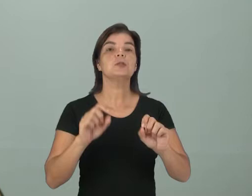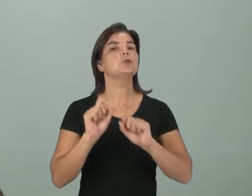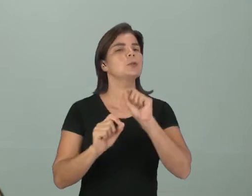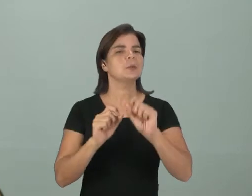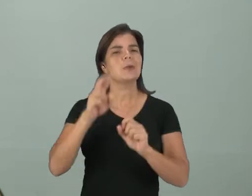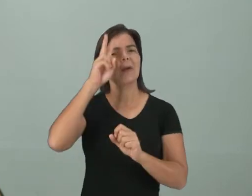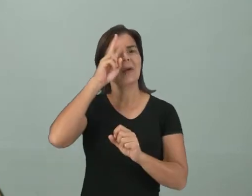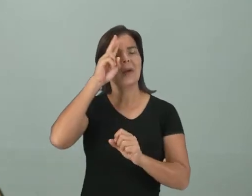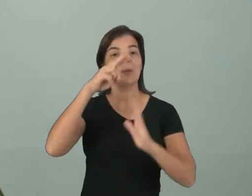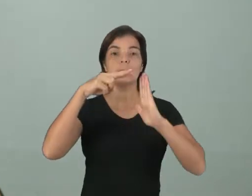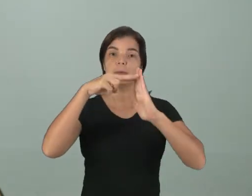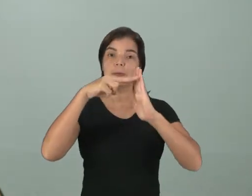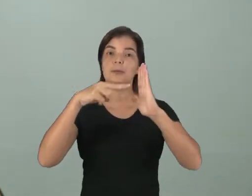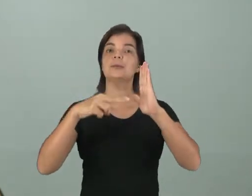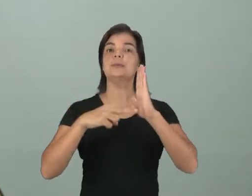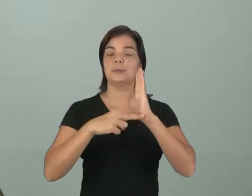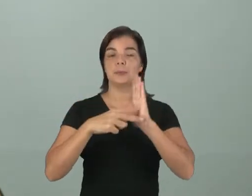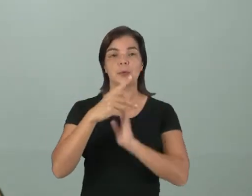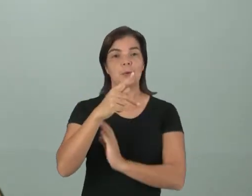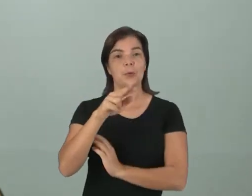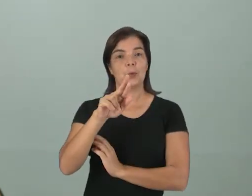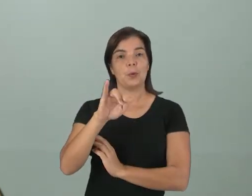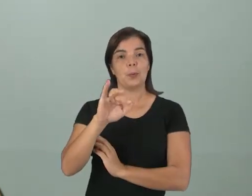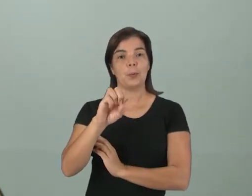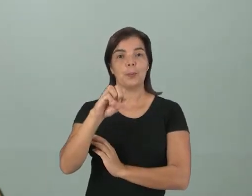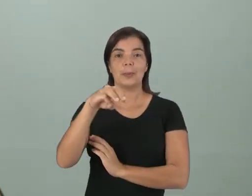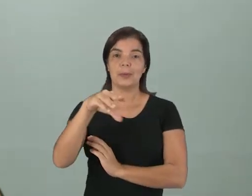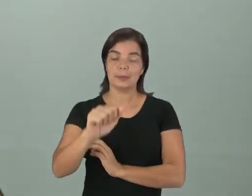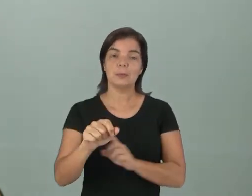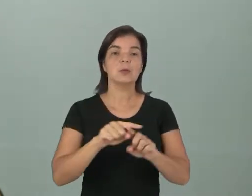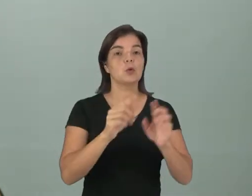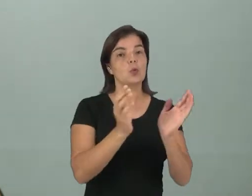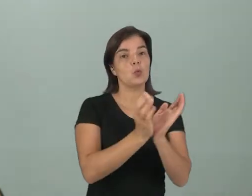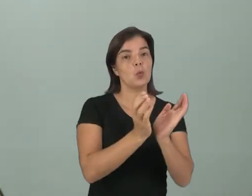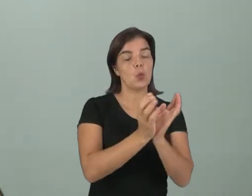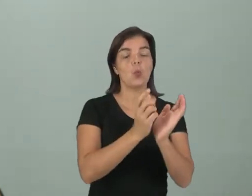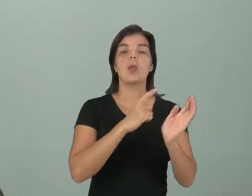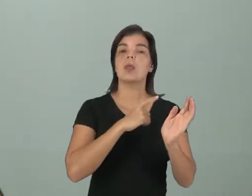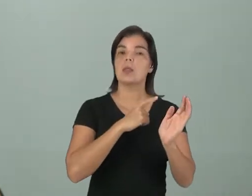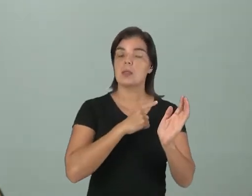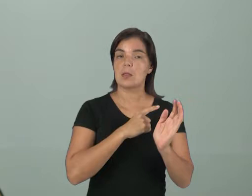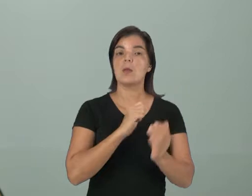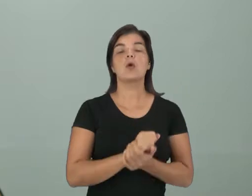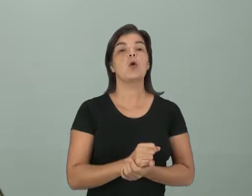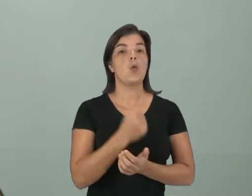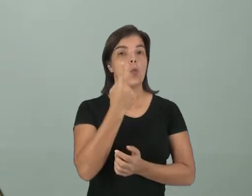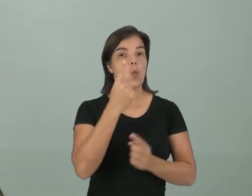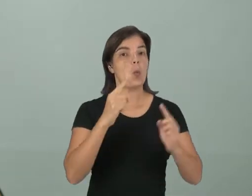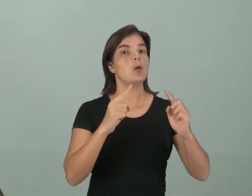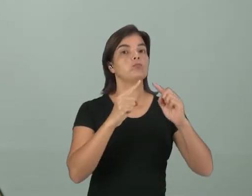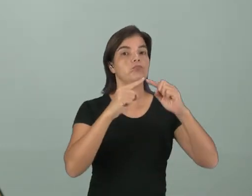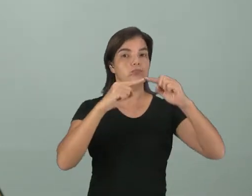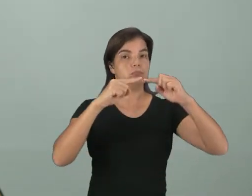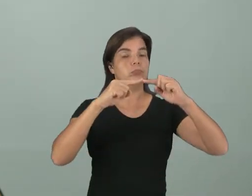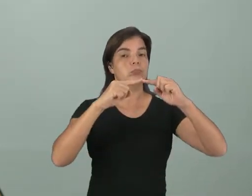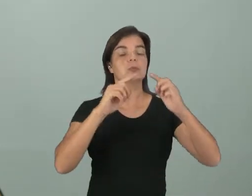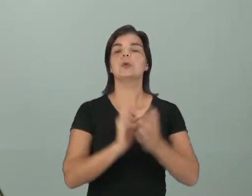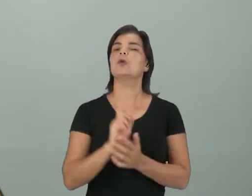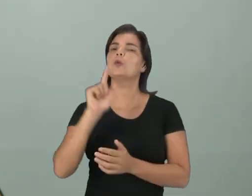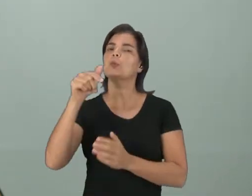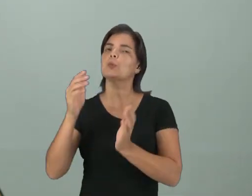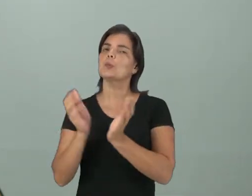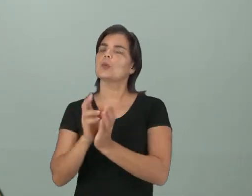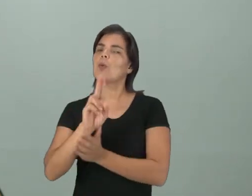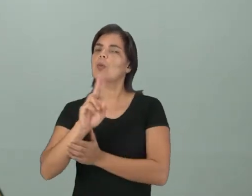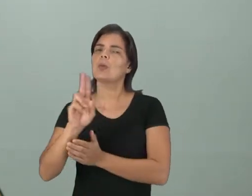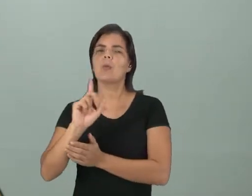prismas, vocês lembram na aula passada? Dividimos em dois grupos, um grupo que tinha apenas uma ponta e um outro grupo. Vocês